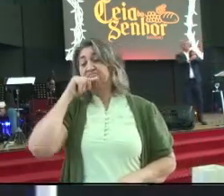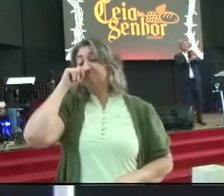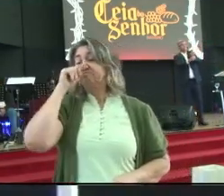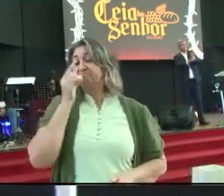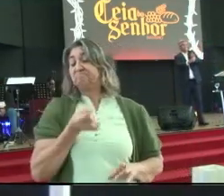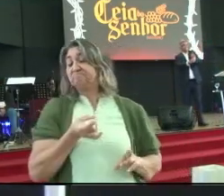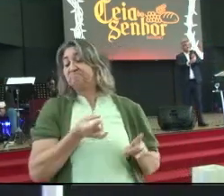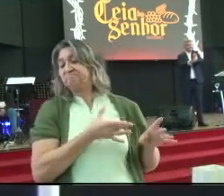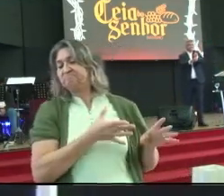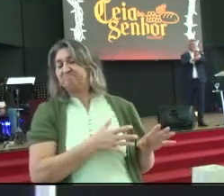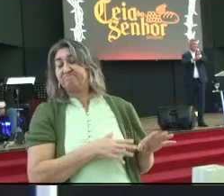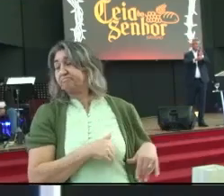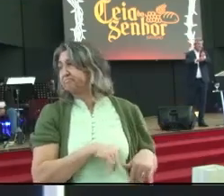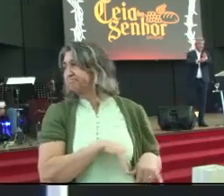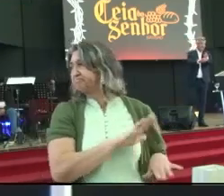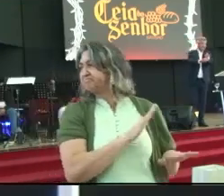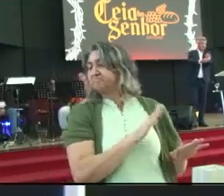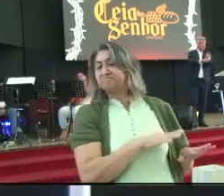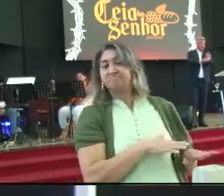nariz empinado,